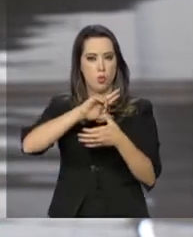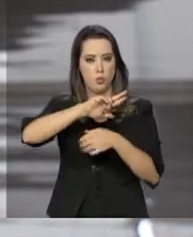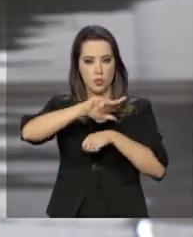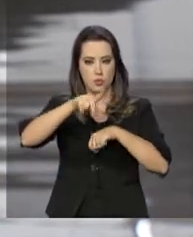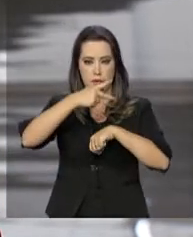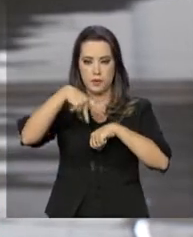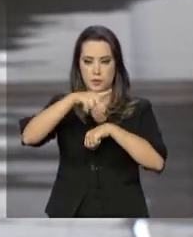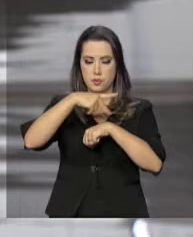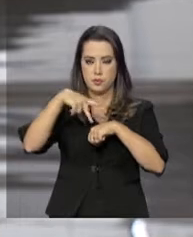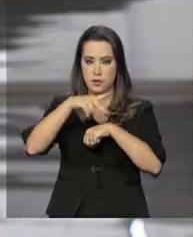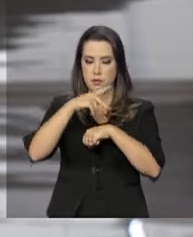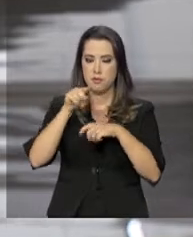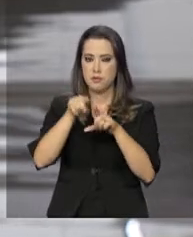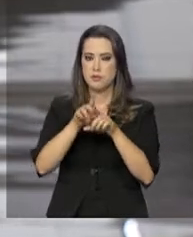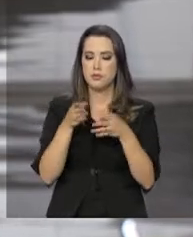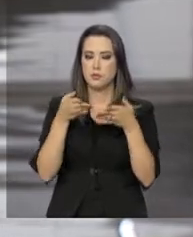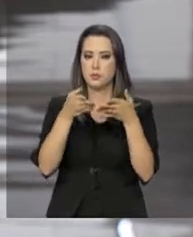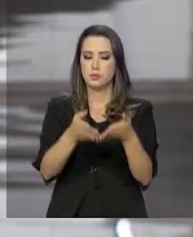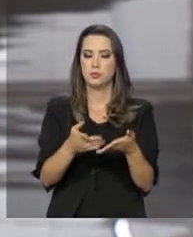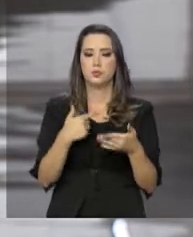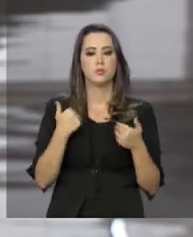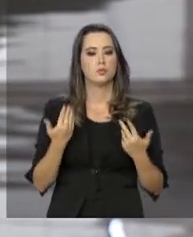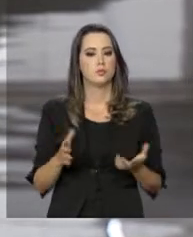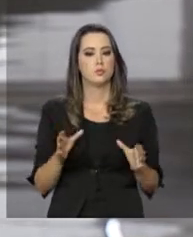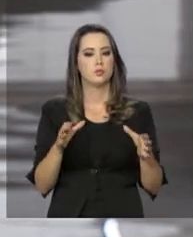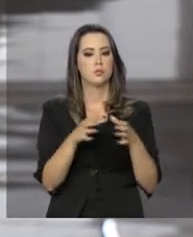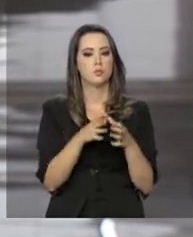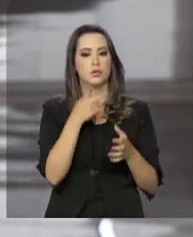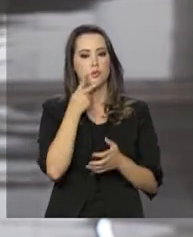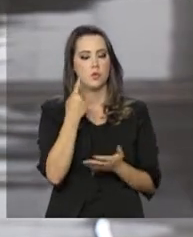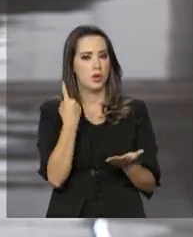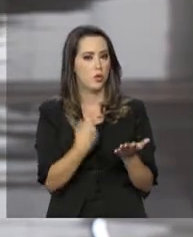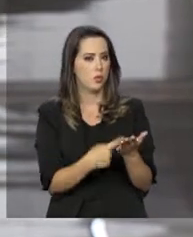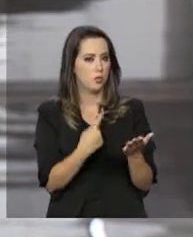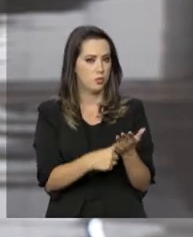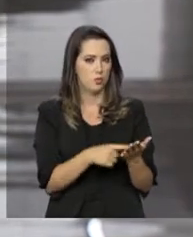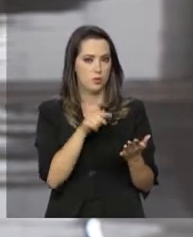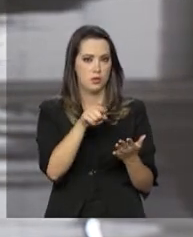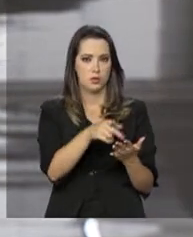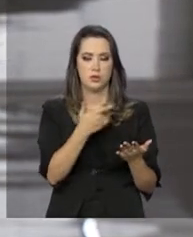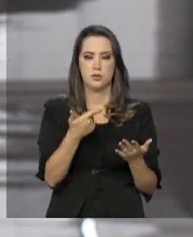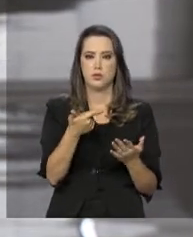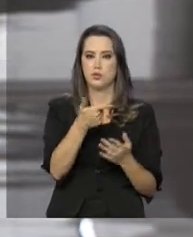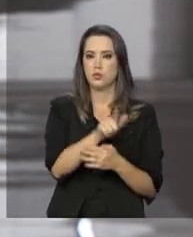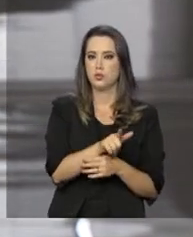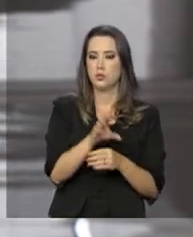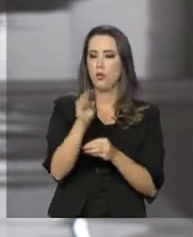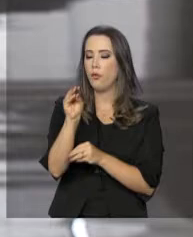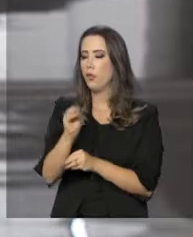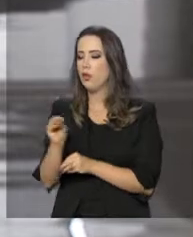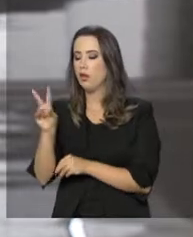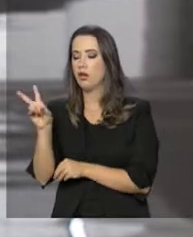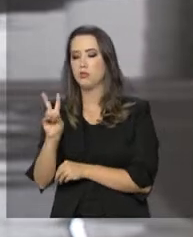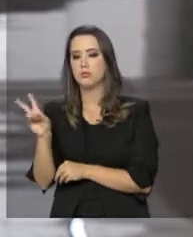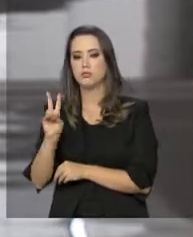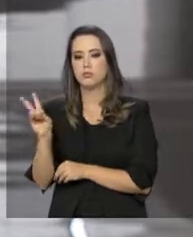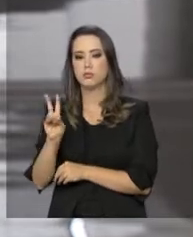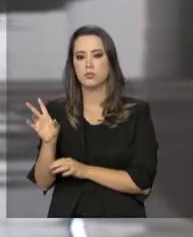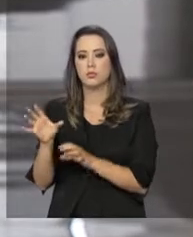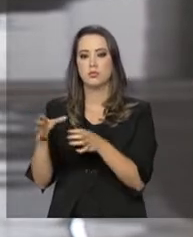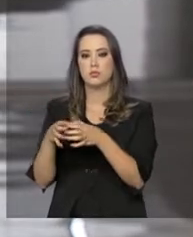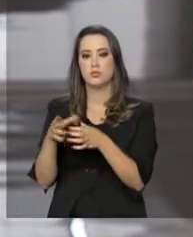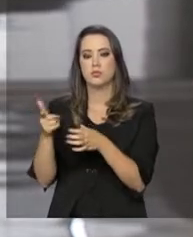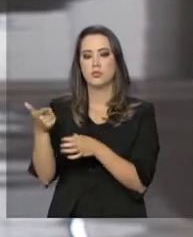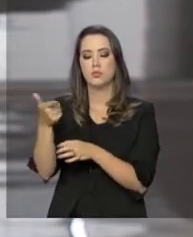peru e santa lúcia bom esse grupo reafirmou esse compromisso de restauração da venezuela e de grupo